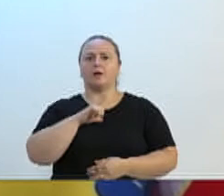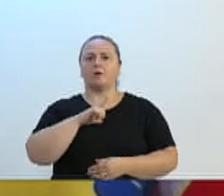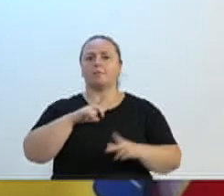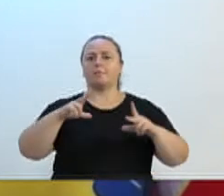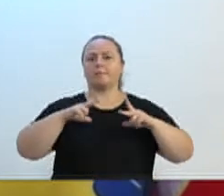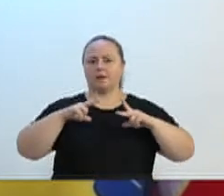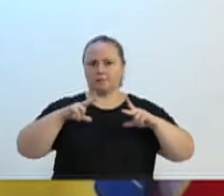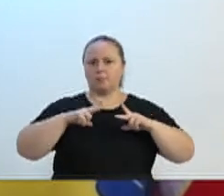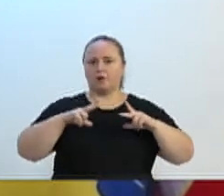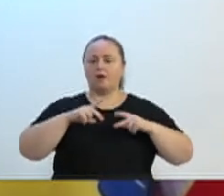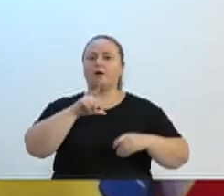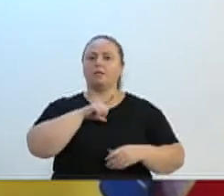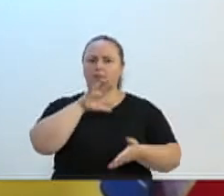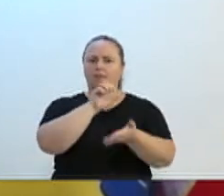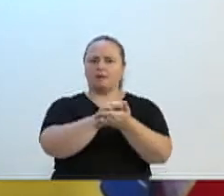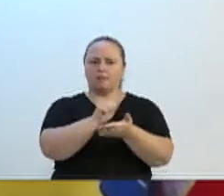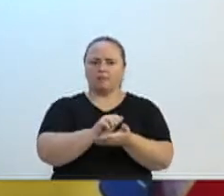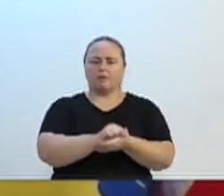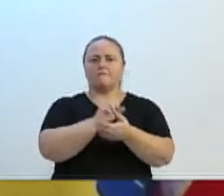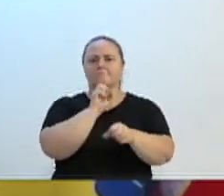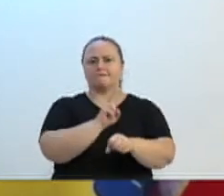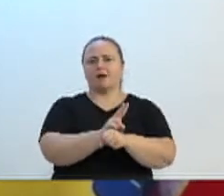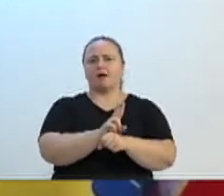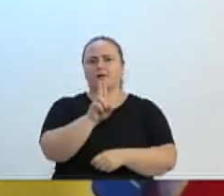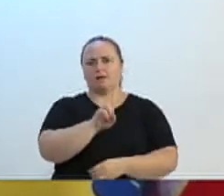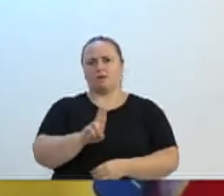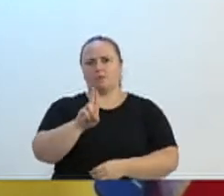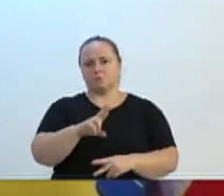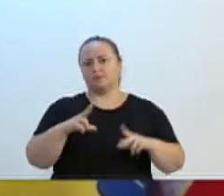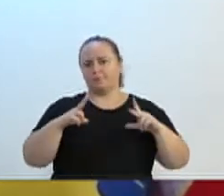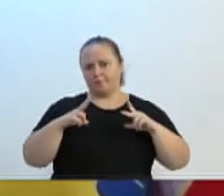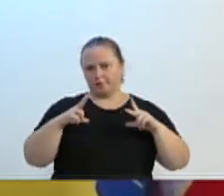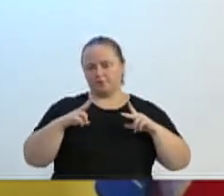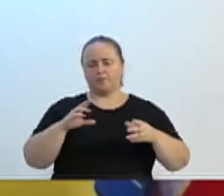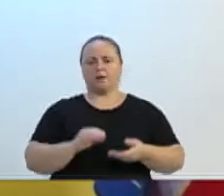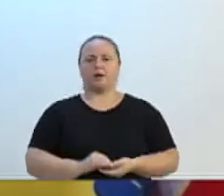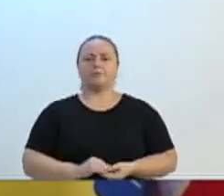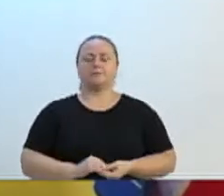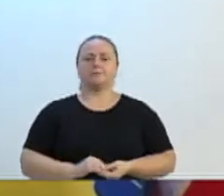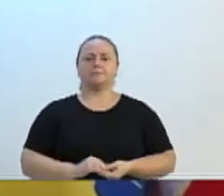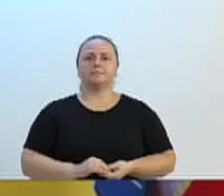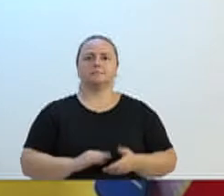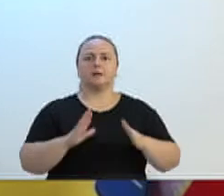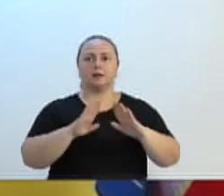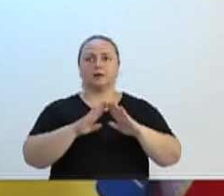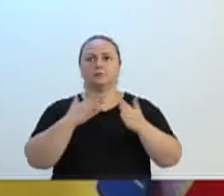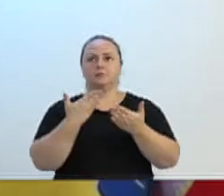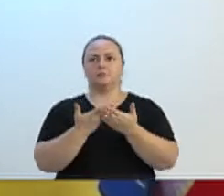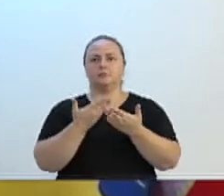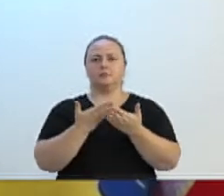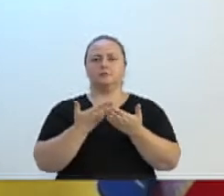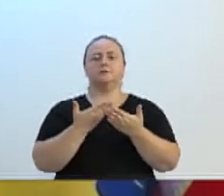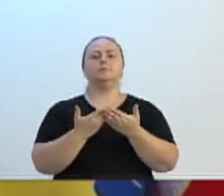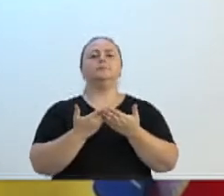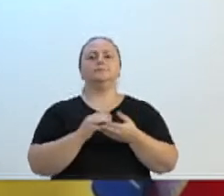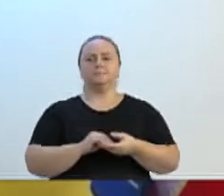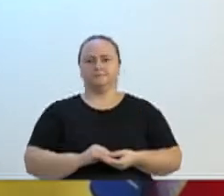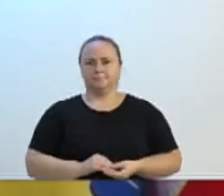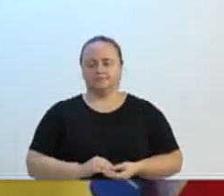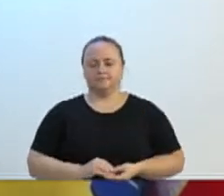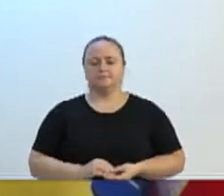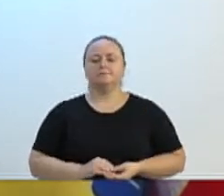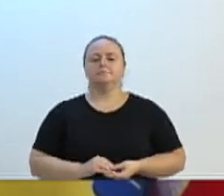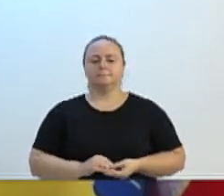privada. Essas escolas que fazem o papel do Estado, é importante dizer isso.